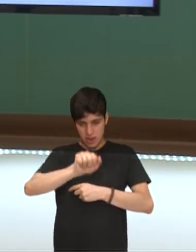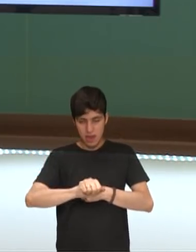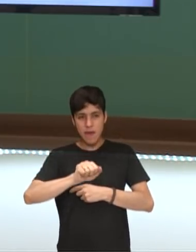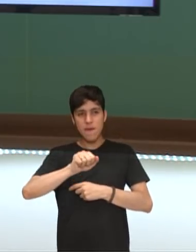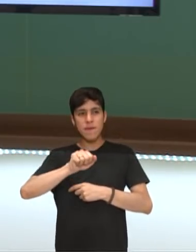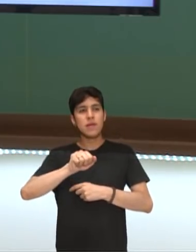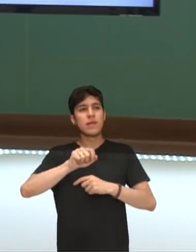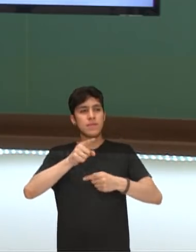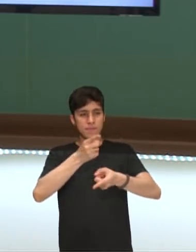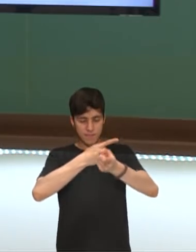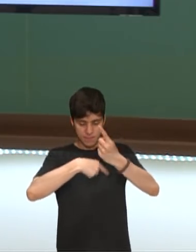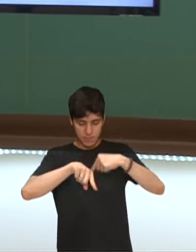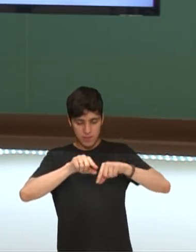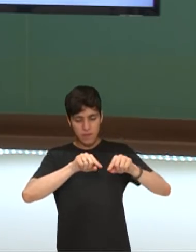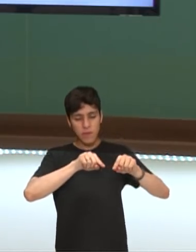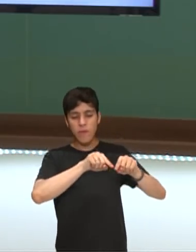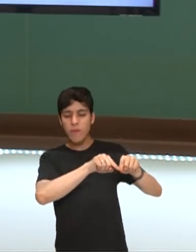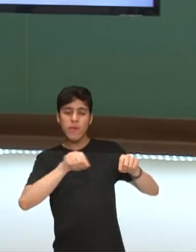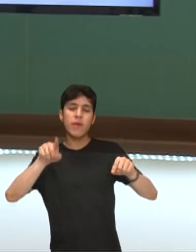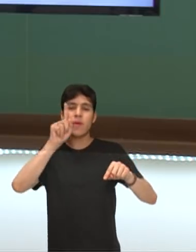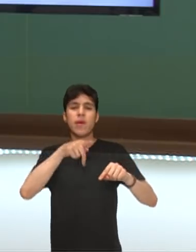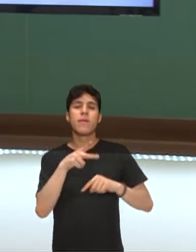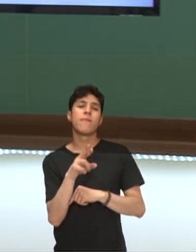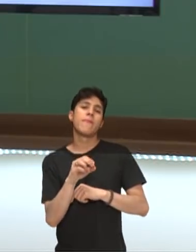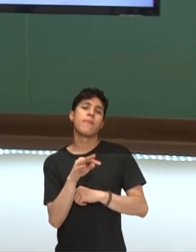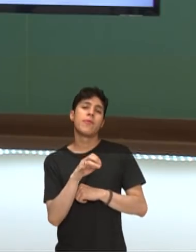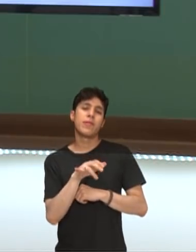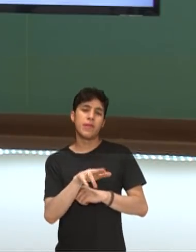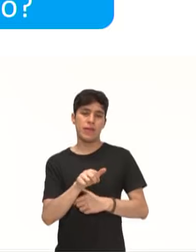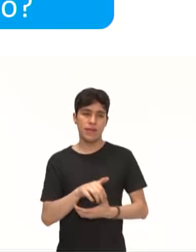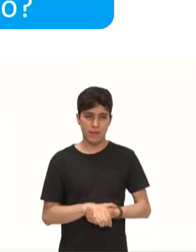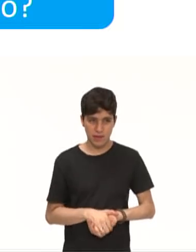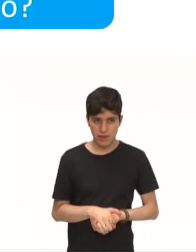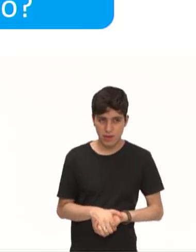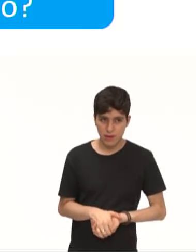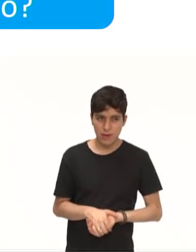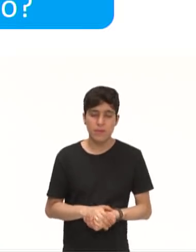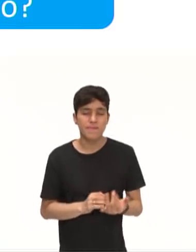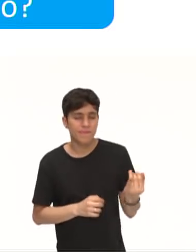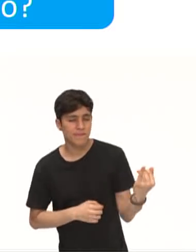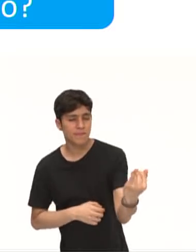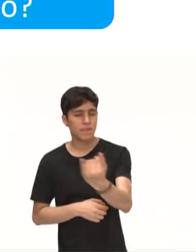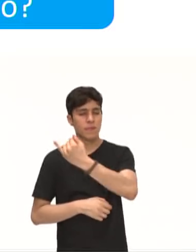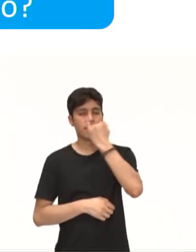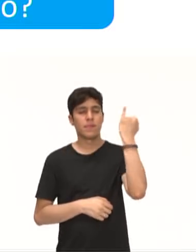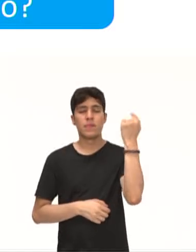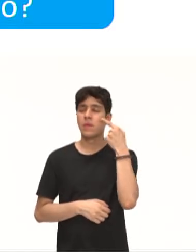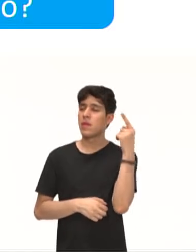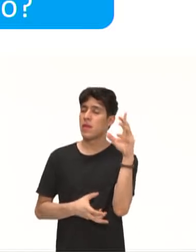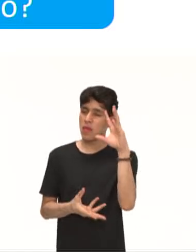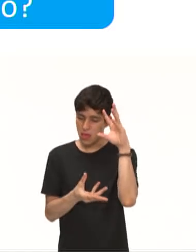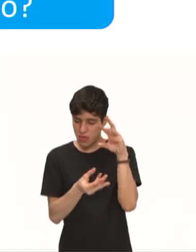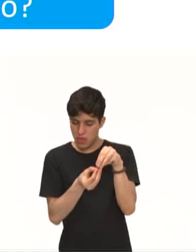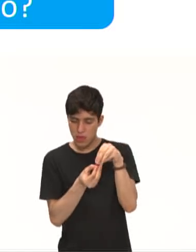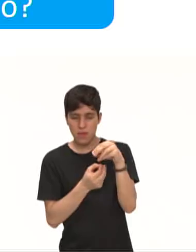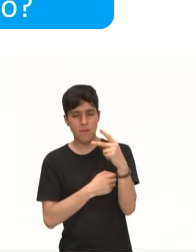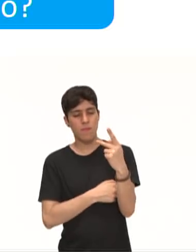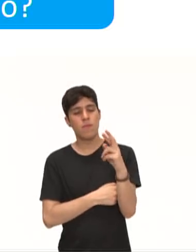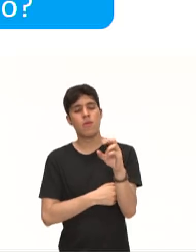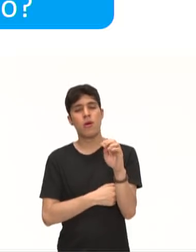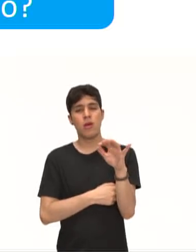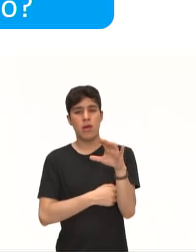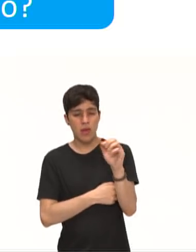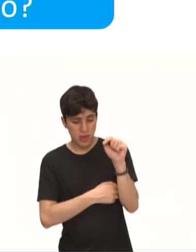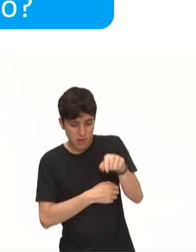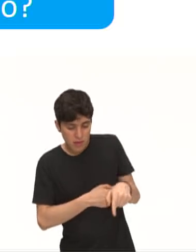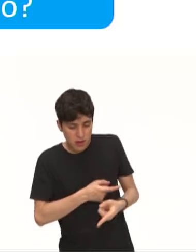ser traduzido para uma proteína. Tá? Então, é importante a síntese de proteínas para a manutenção do organismo.